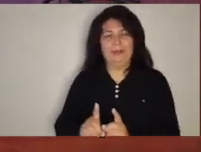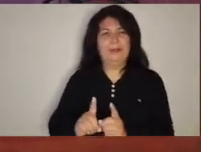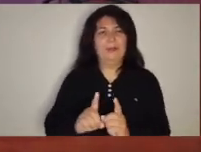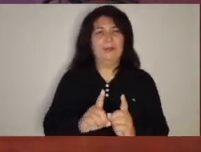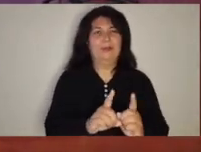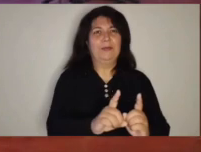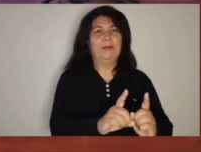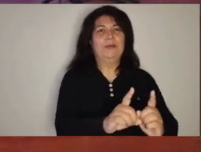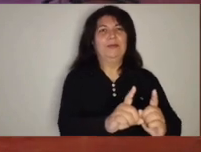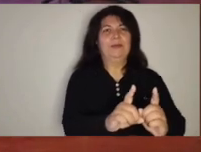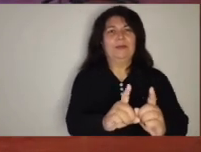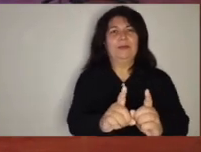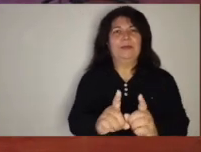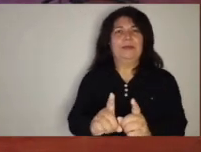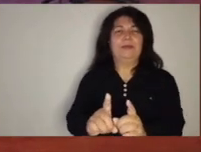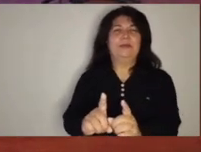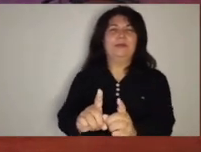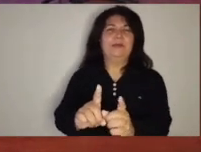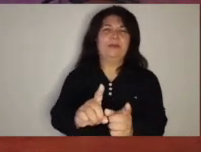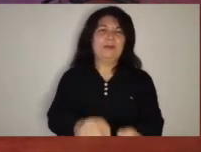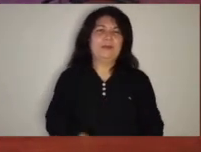com você.